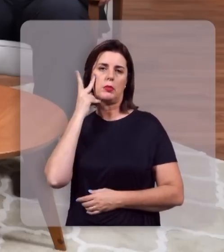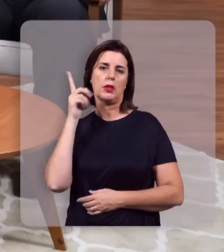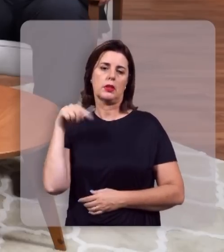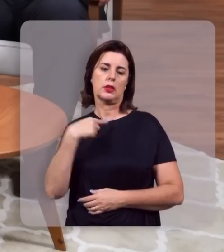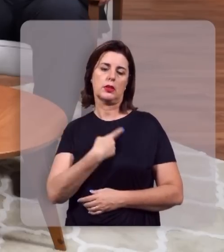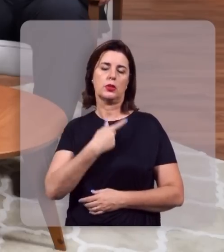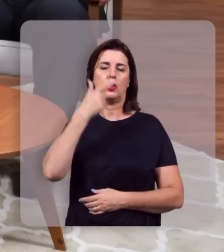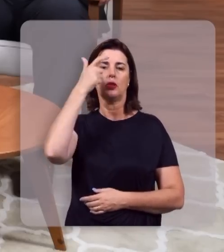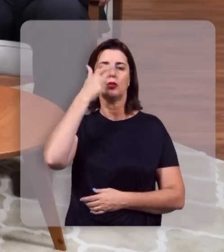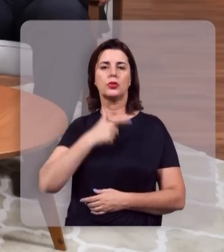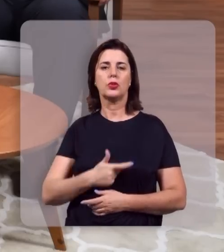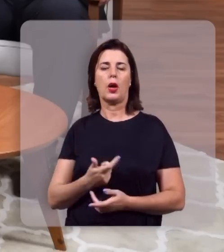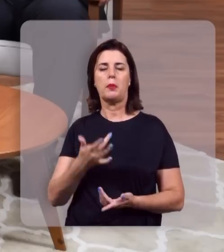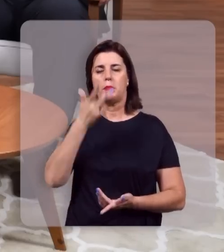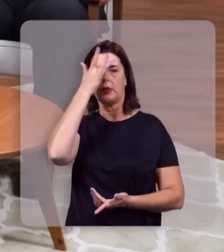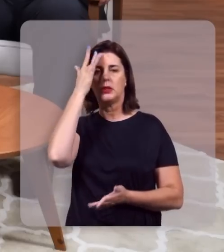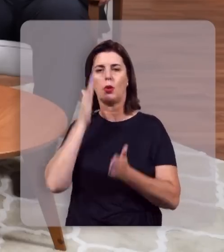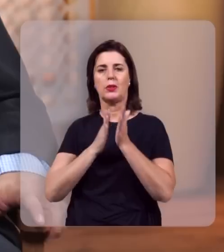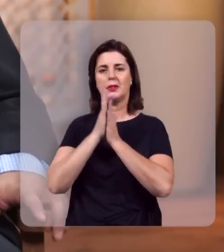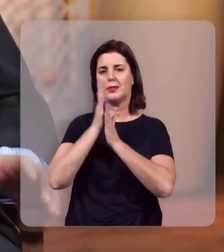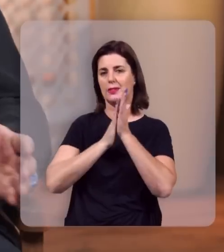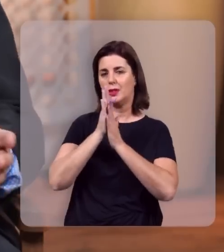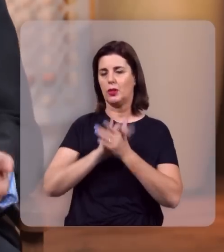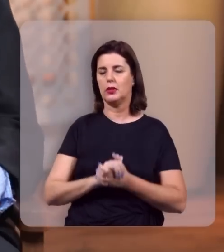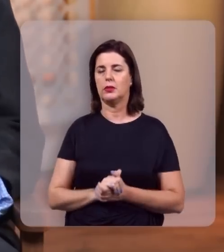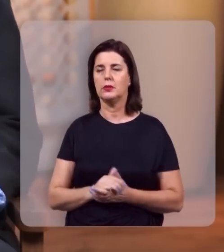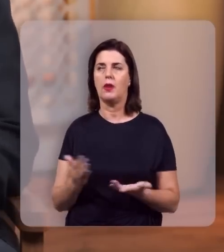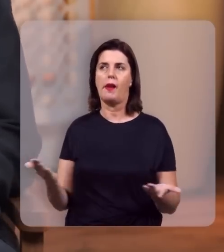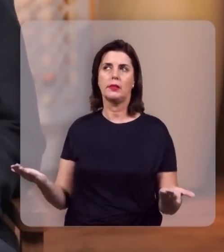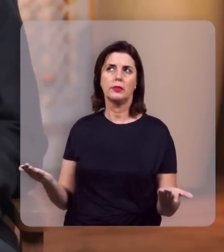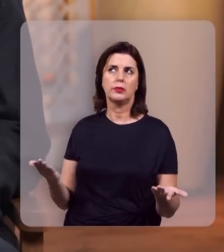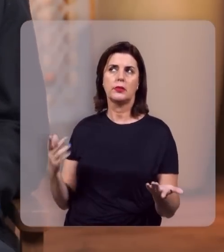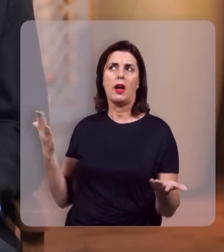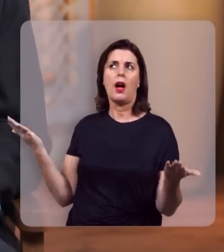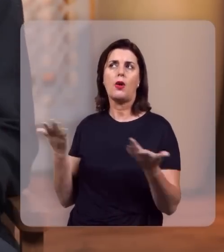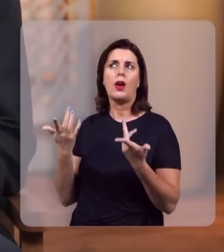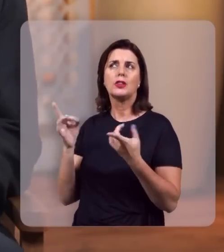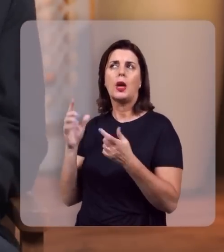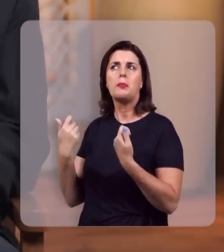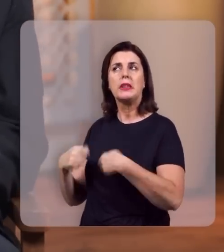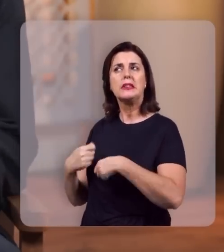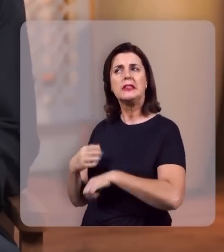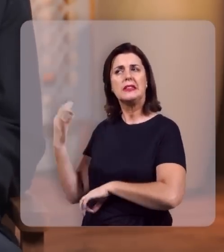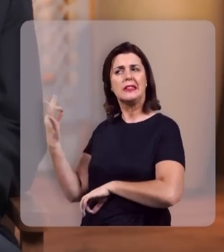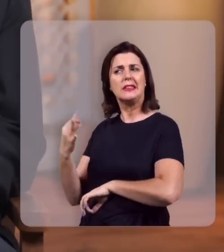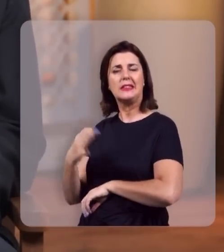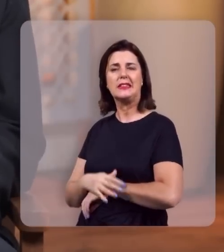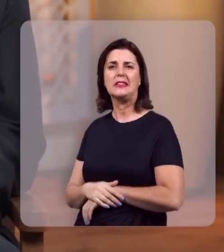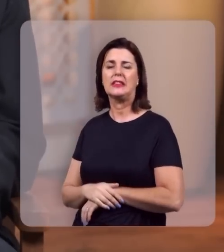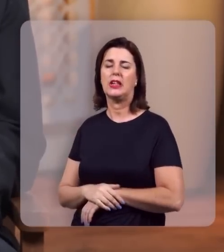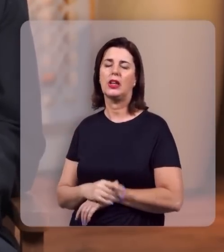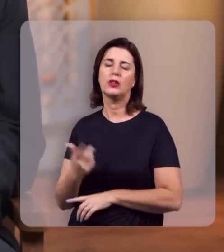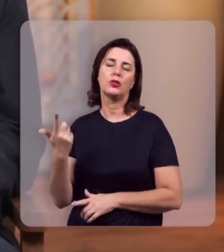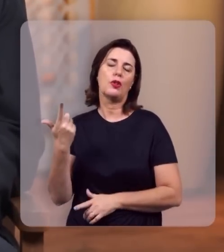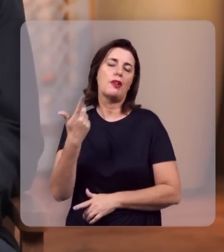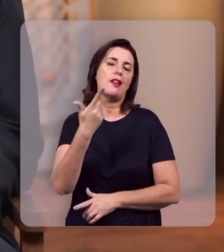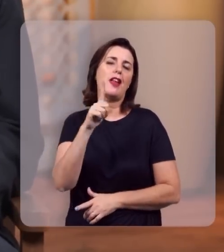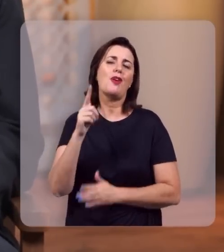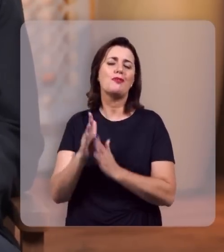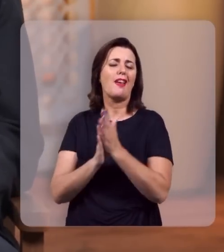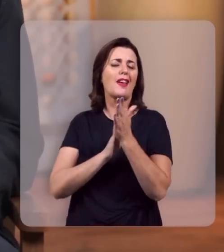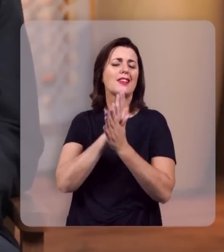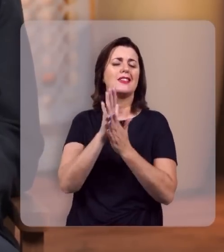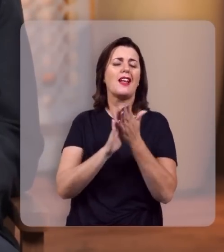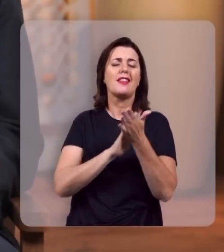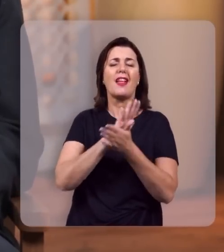para nós que somos pessoas ansiosas? Rolou a bola, agora eu só tenho que fazer o gol, né, irmão? Não andeis ansiosos